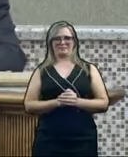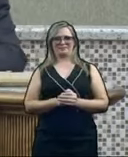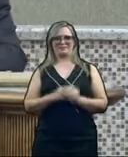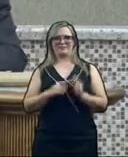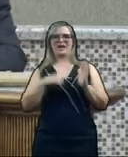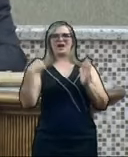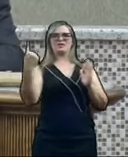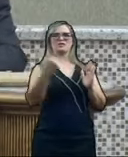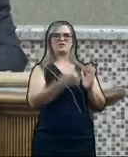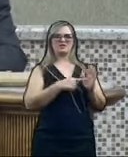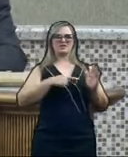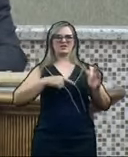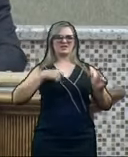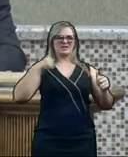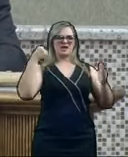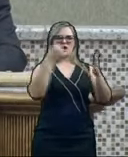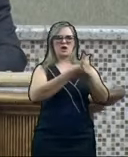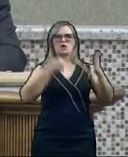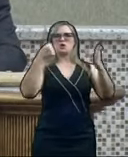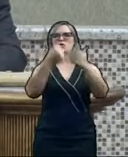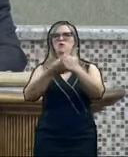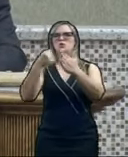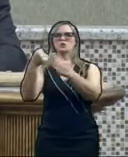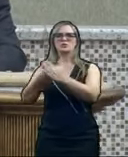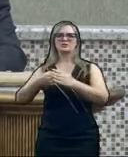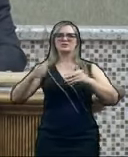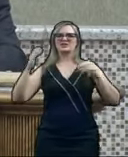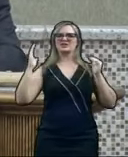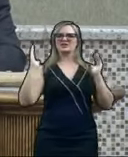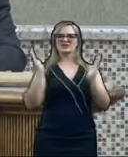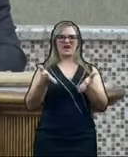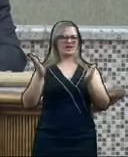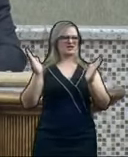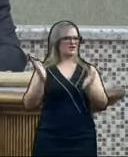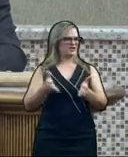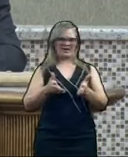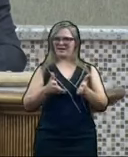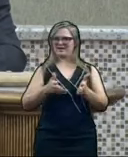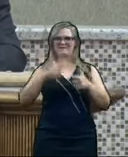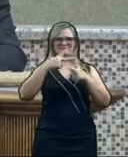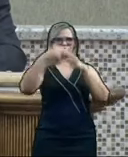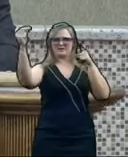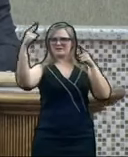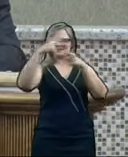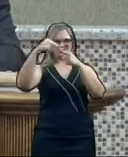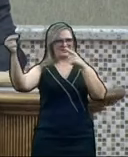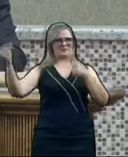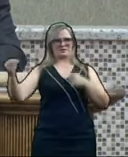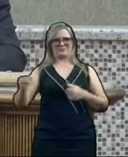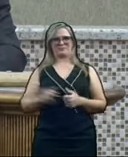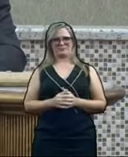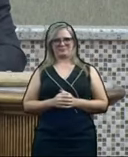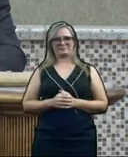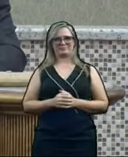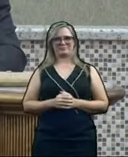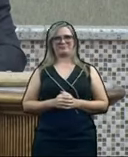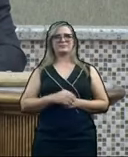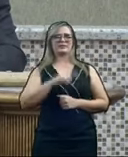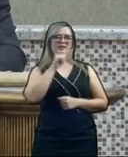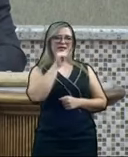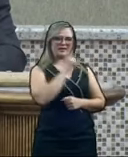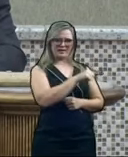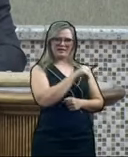oração pelo sangue de Jesus Jacó tornou-se vitorioso e transformou-se em Israel o Israel